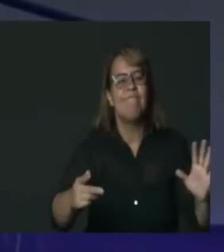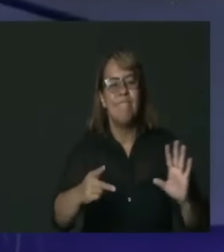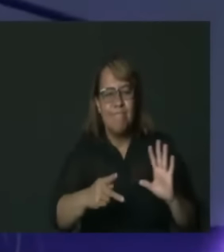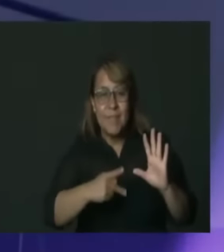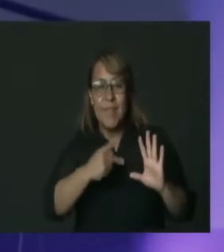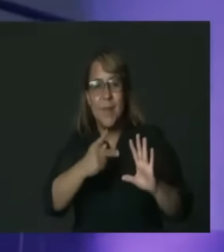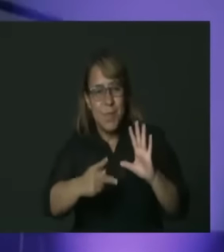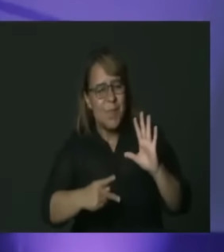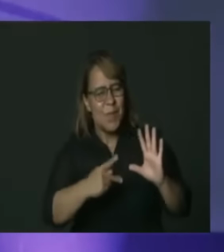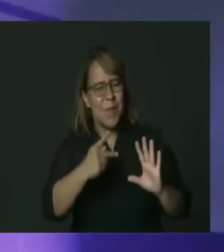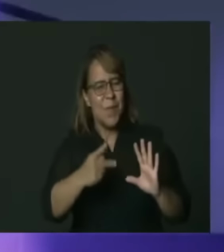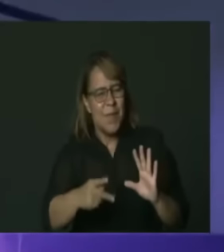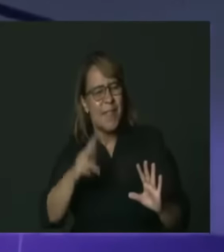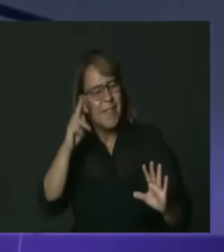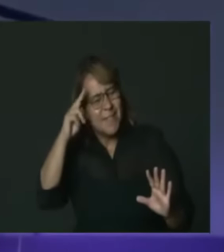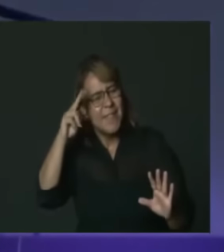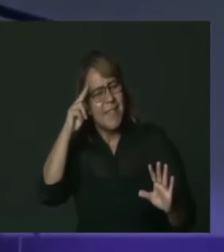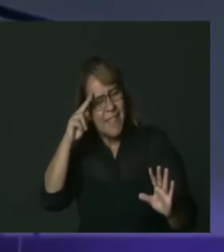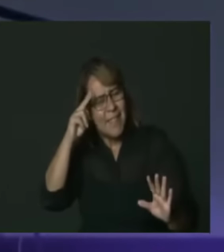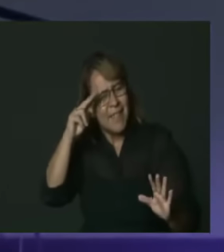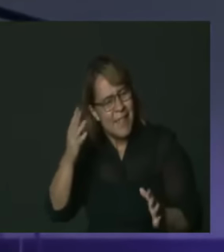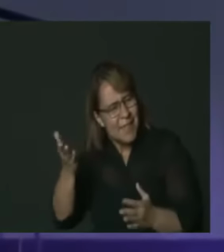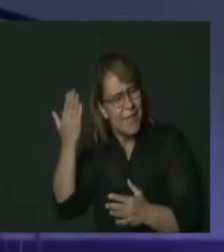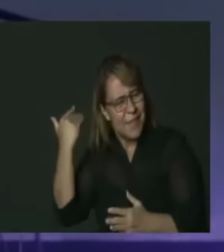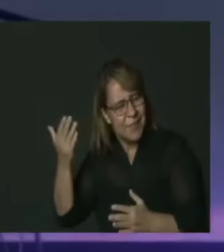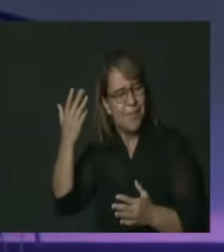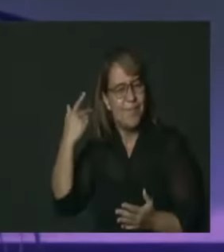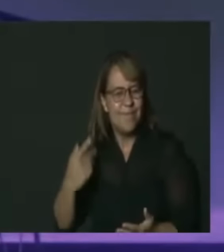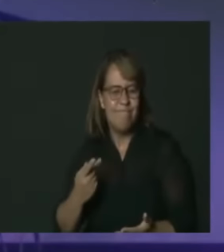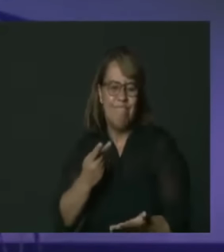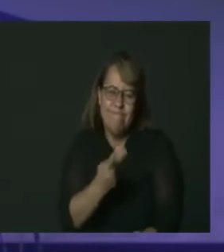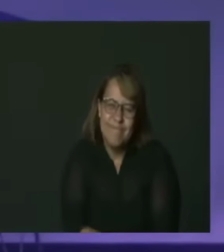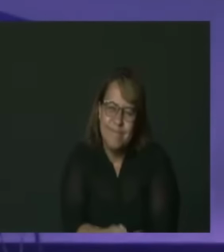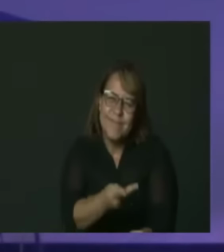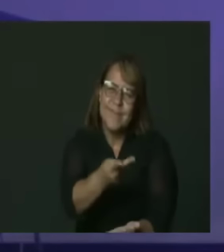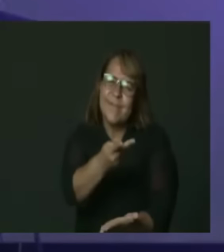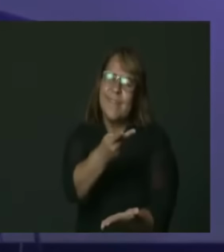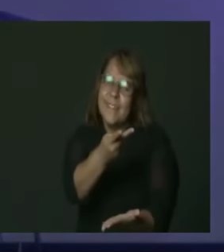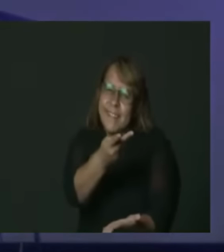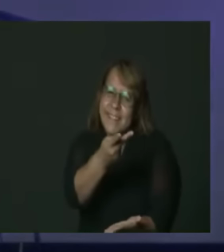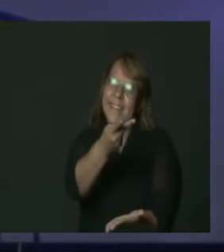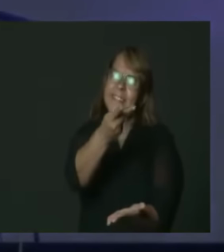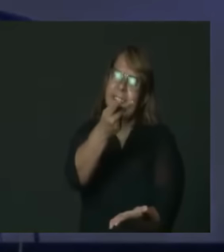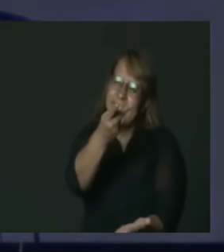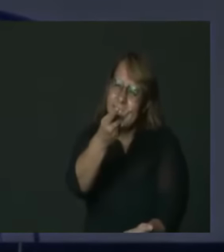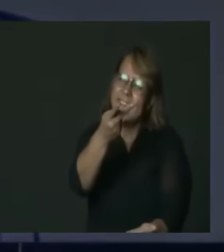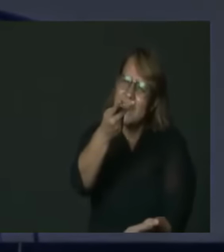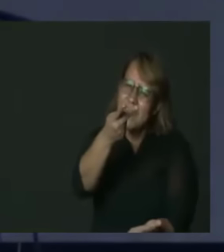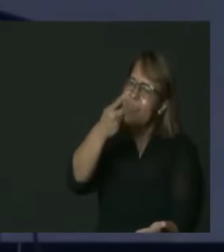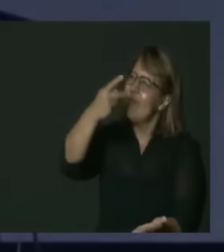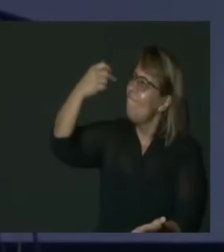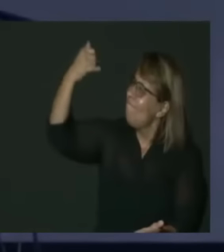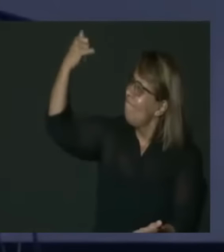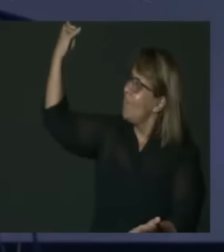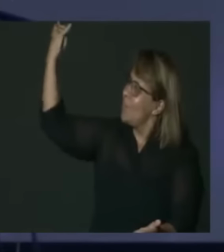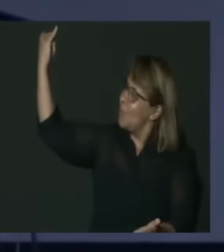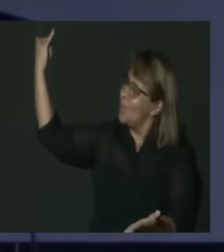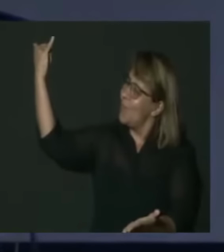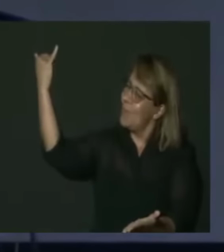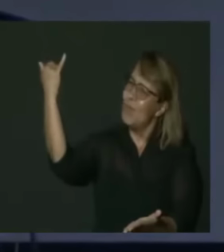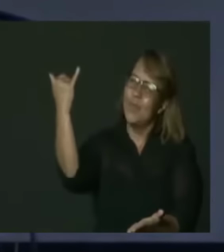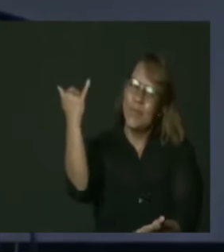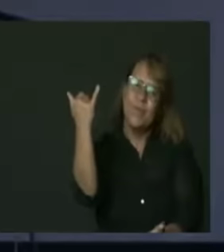pra cumprir a promessa. E Deus já mandou uma nuvem de glória pra abençoar. Que